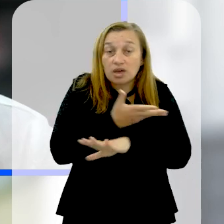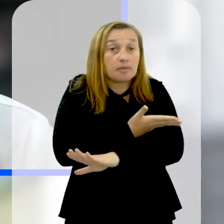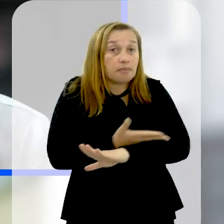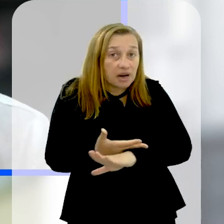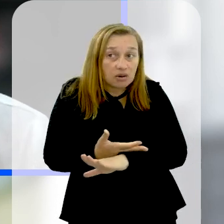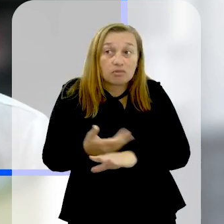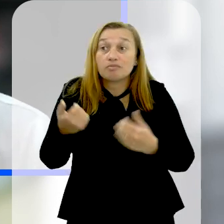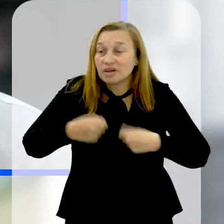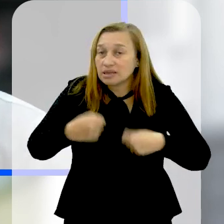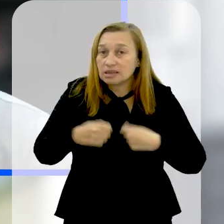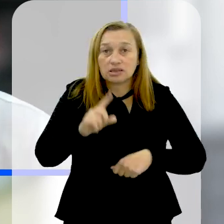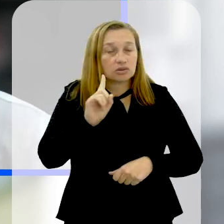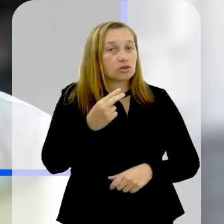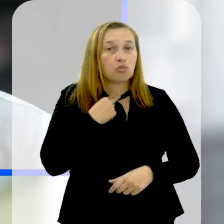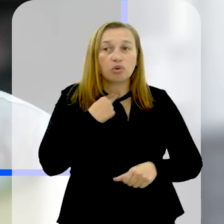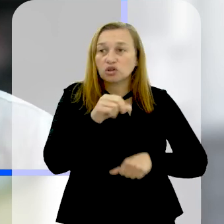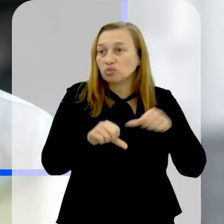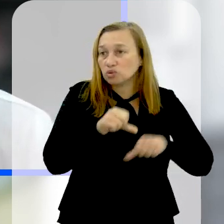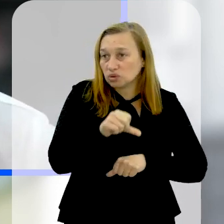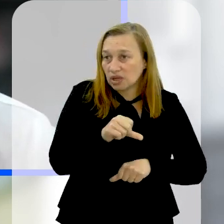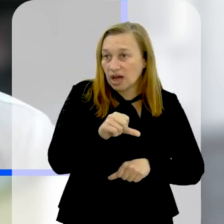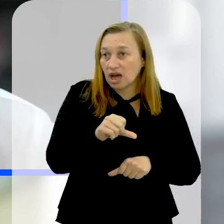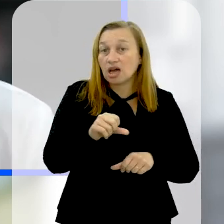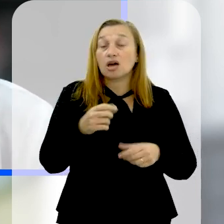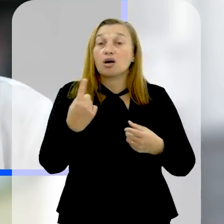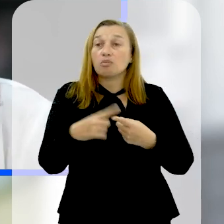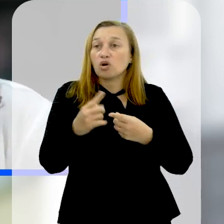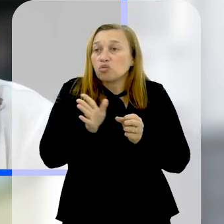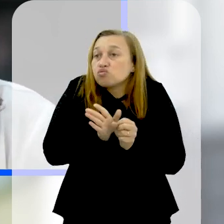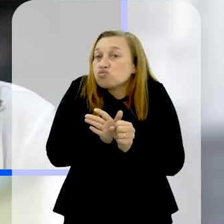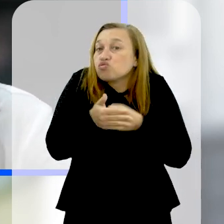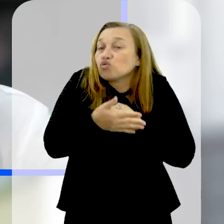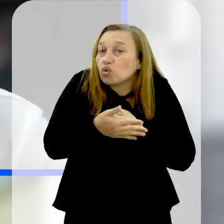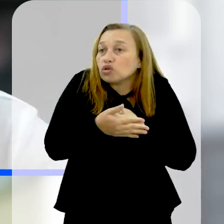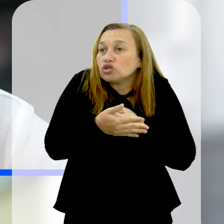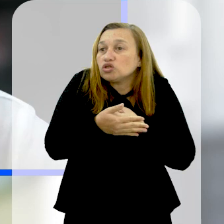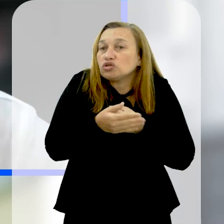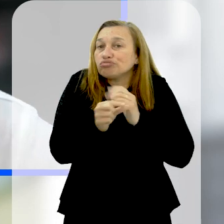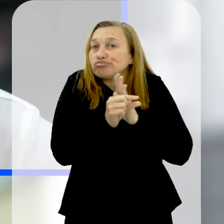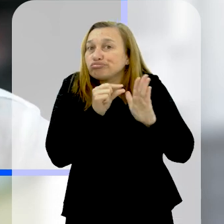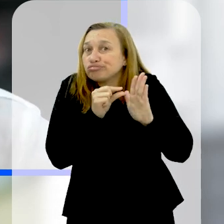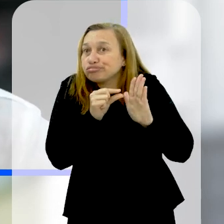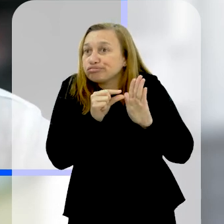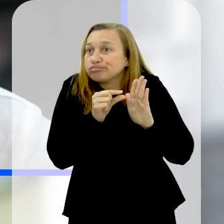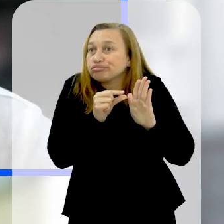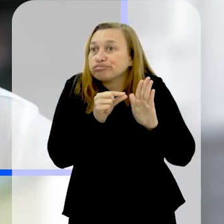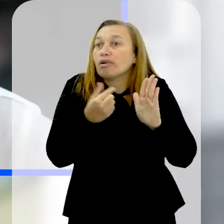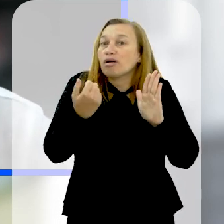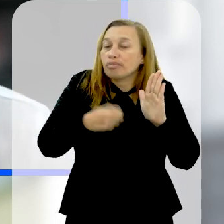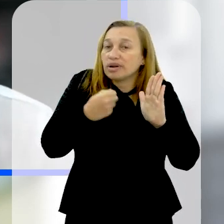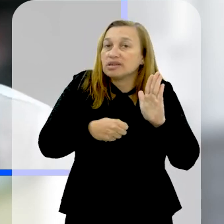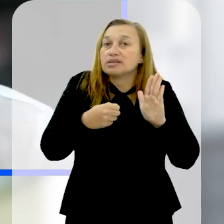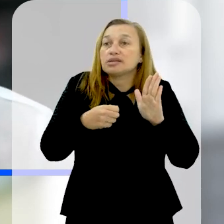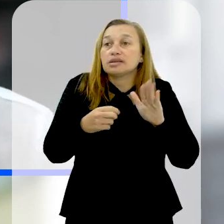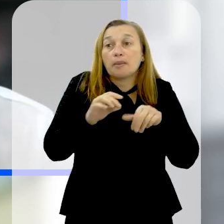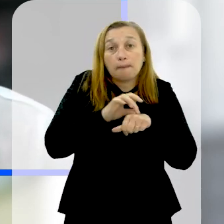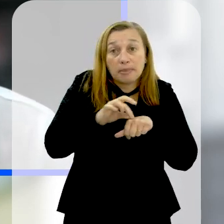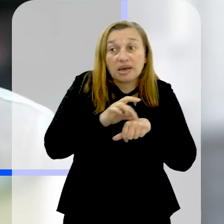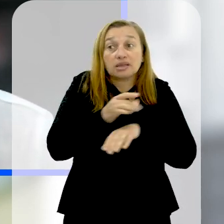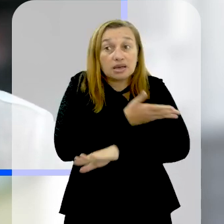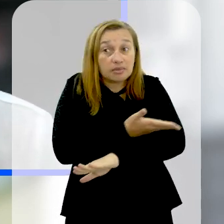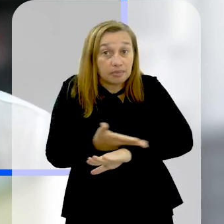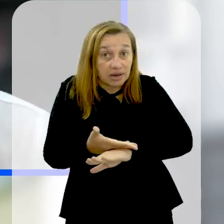pode mudar, porque senão mudariam para colocar ali escondido no cantinho. Na cor do rótulo. Tem que ser preto